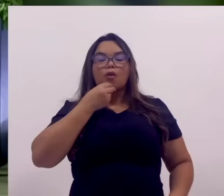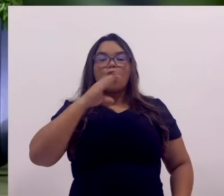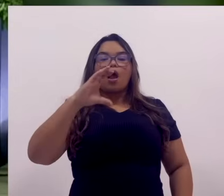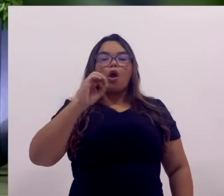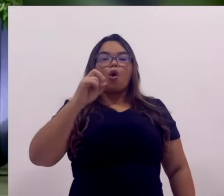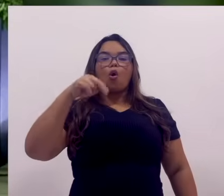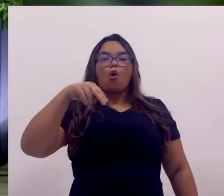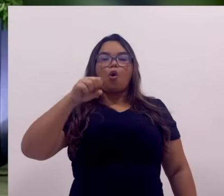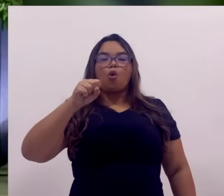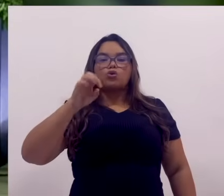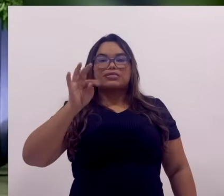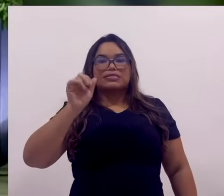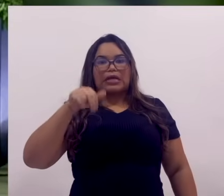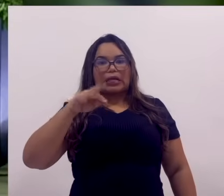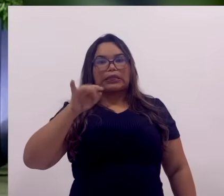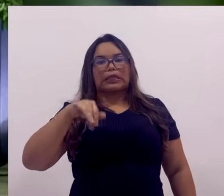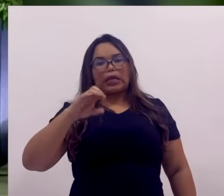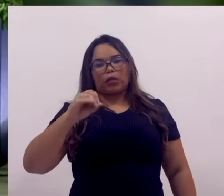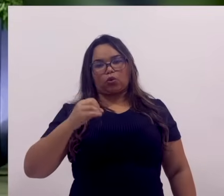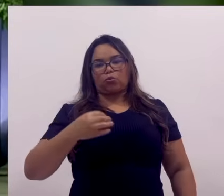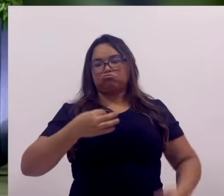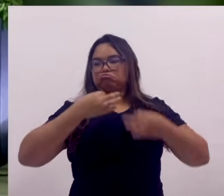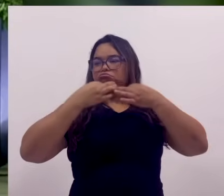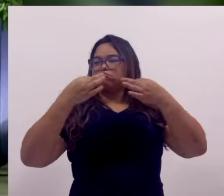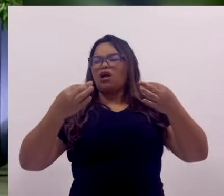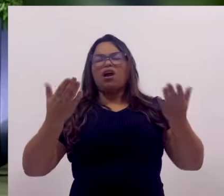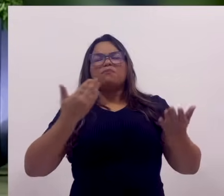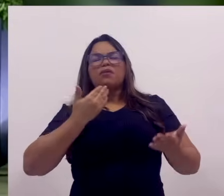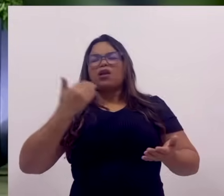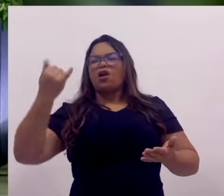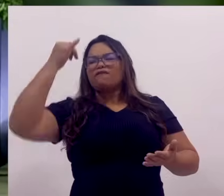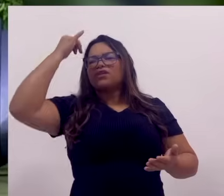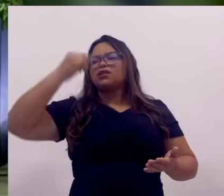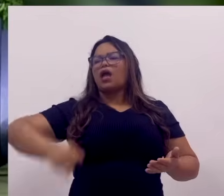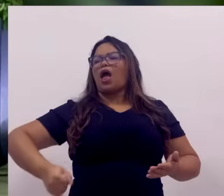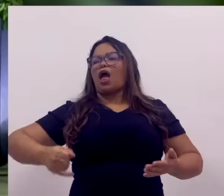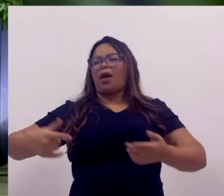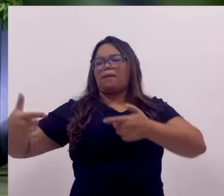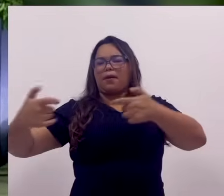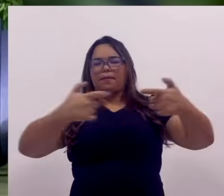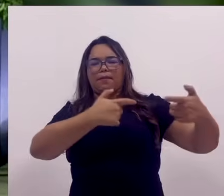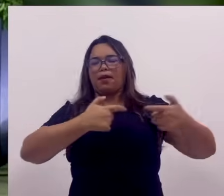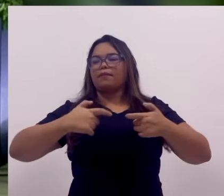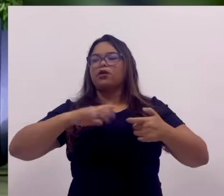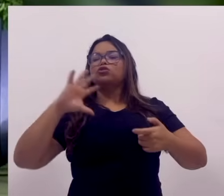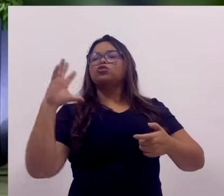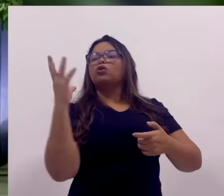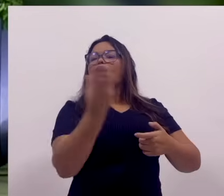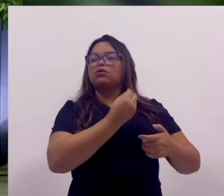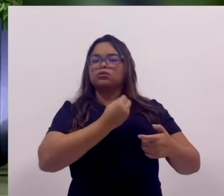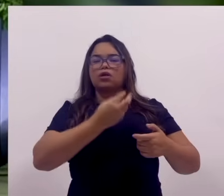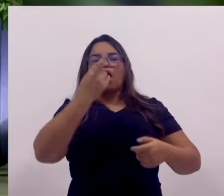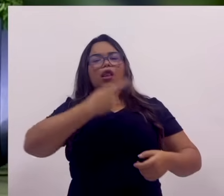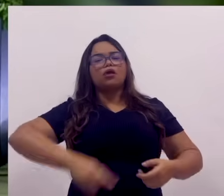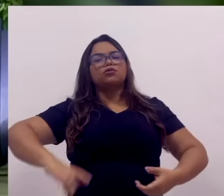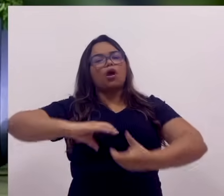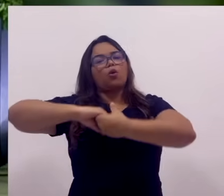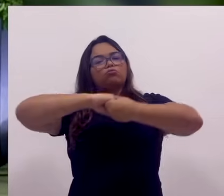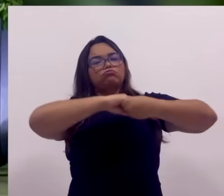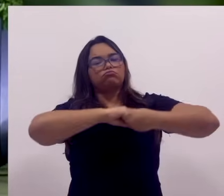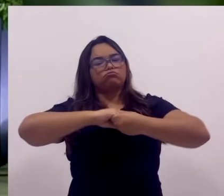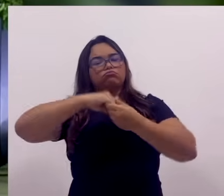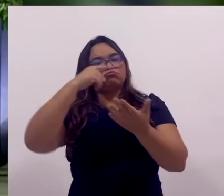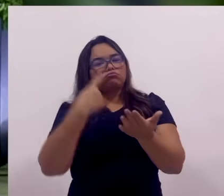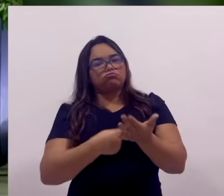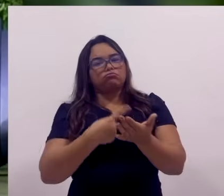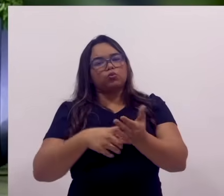conflitos. Casemos as igrejas. E acaba-se o conflito entre o paganismo e o cristianismo. Por isso emitiu um medalhão